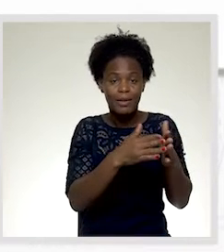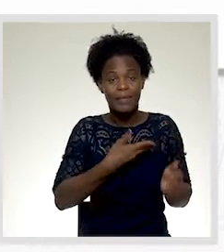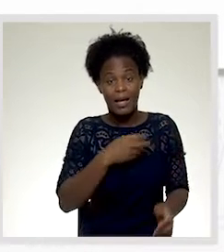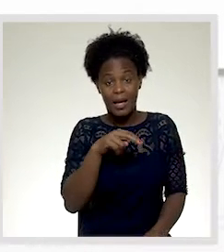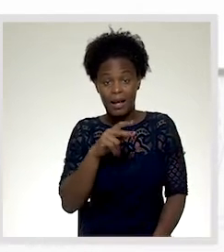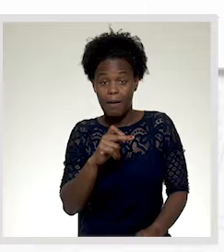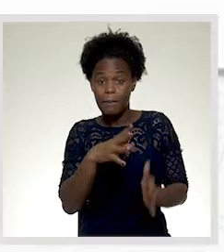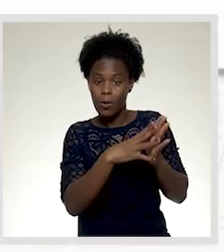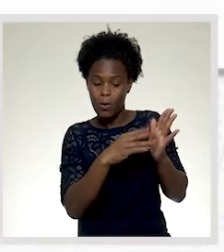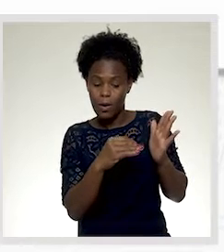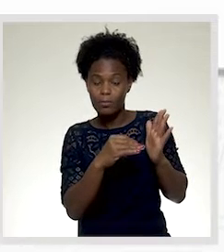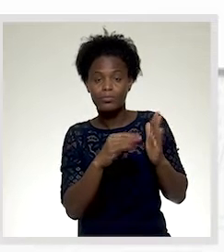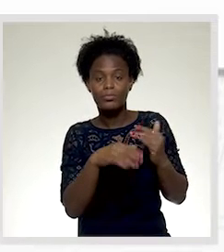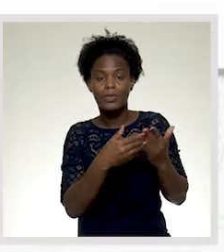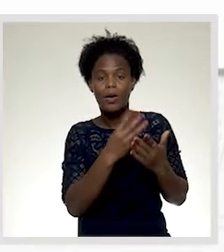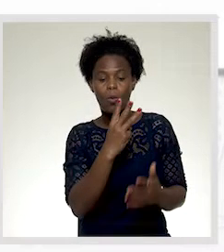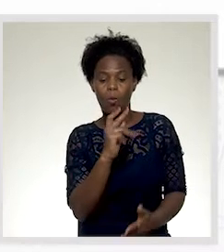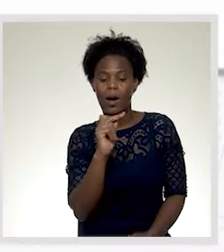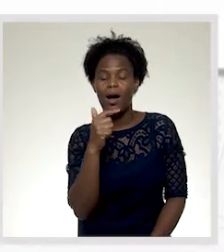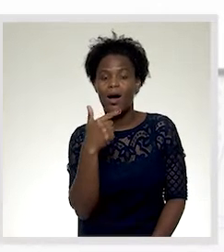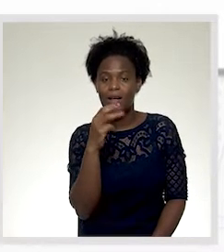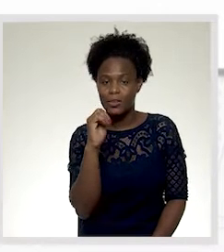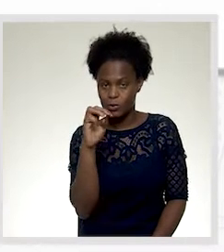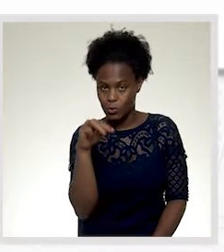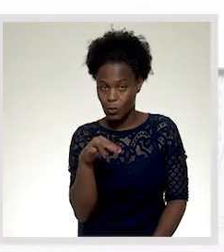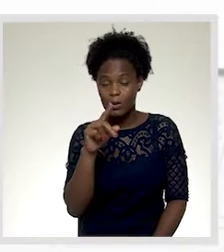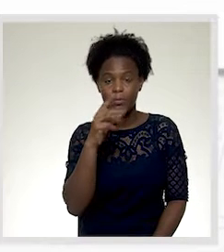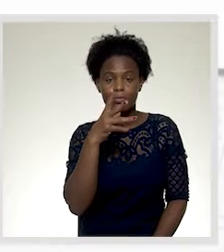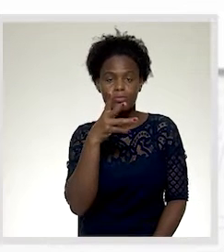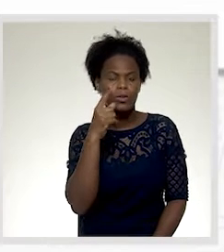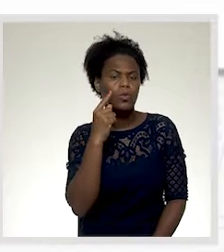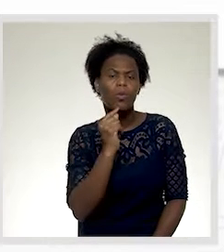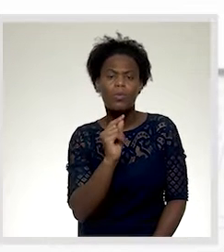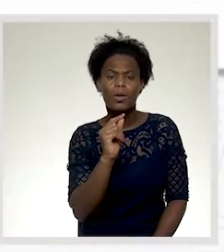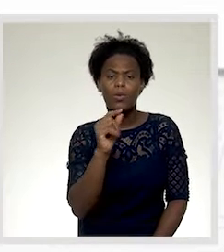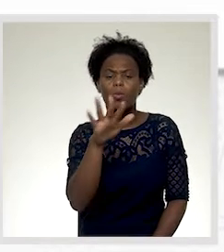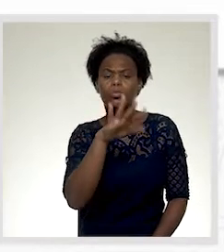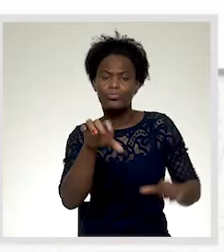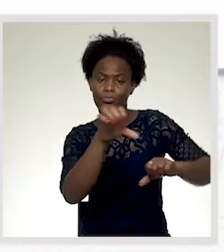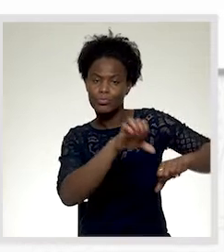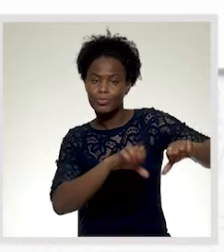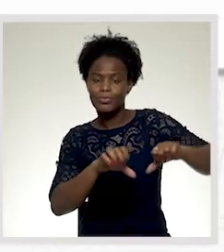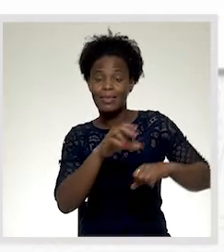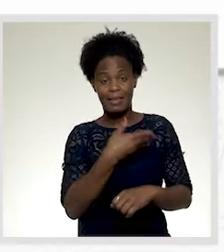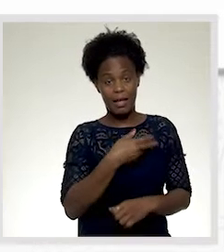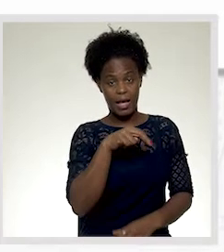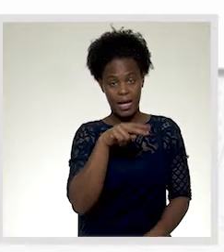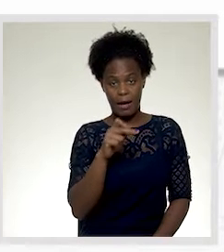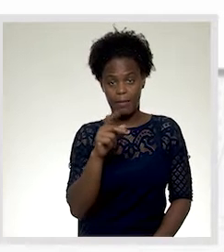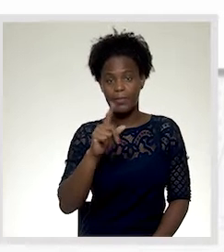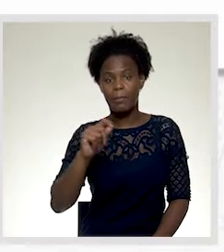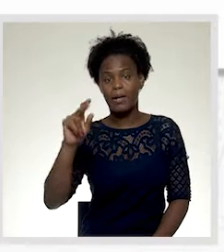do DNA, segundo o modelo proposto por Watson, indicar a composição química do DNA e